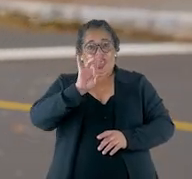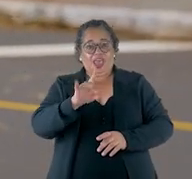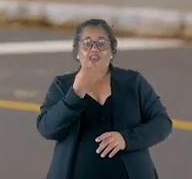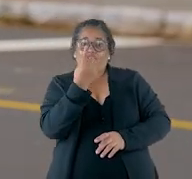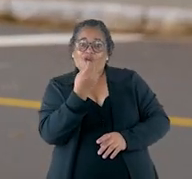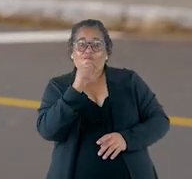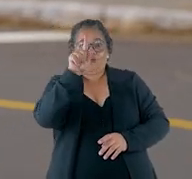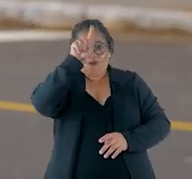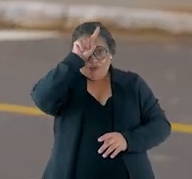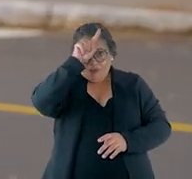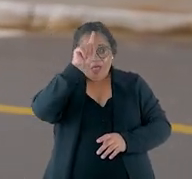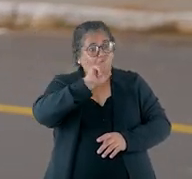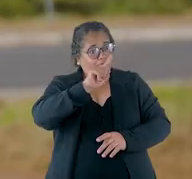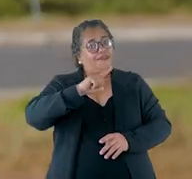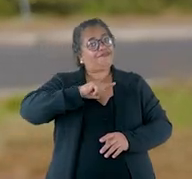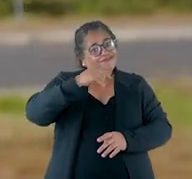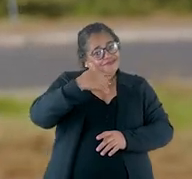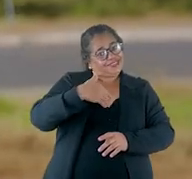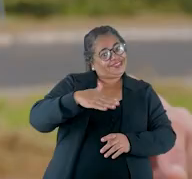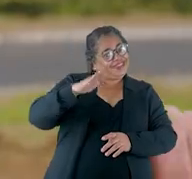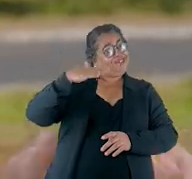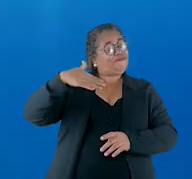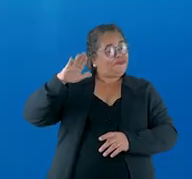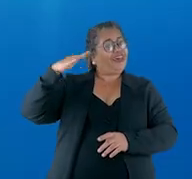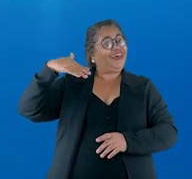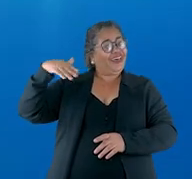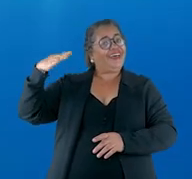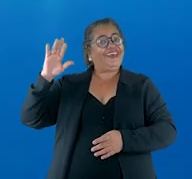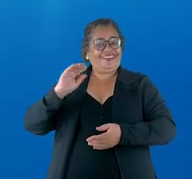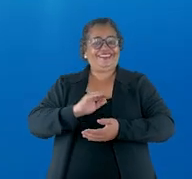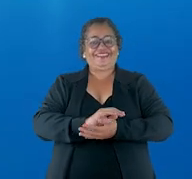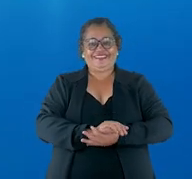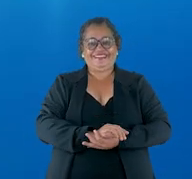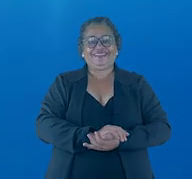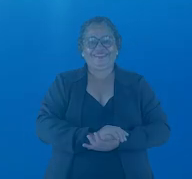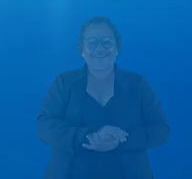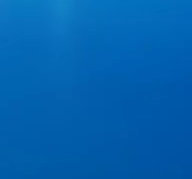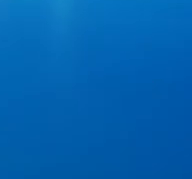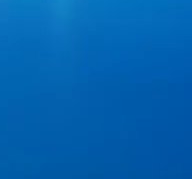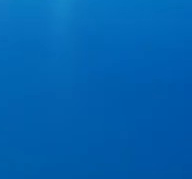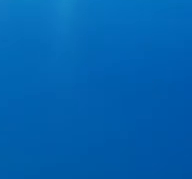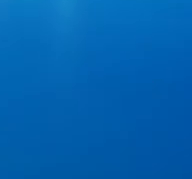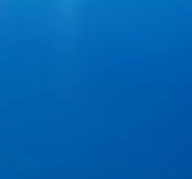Eu aposto que esse não vai ser o único unicórnio que alguém vai ver nesse terreno.